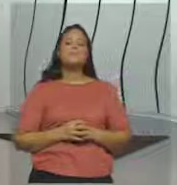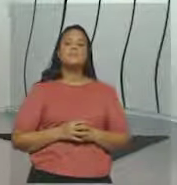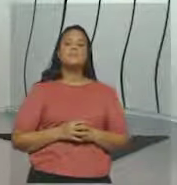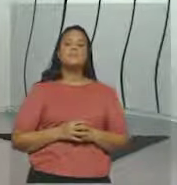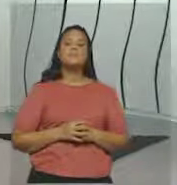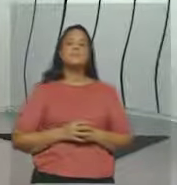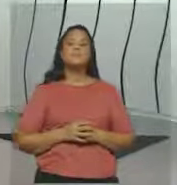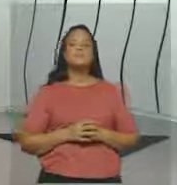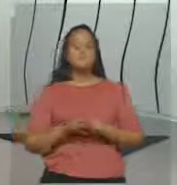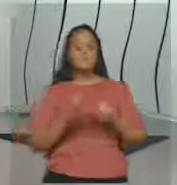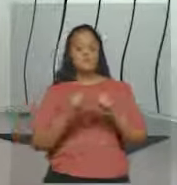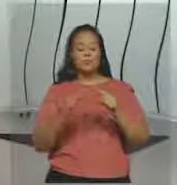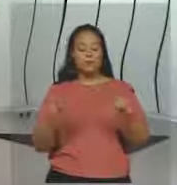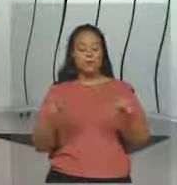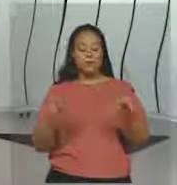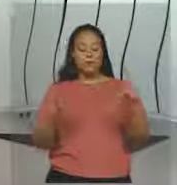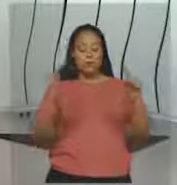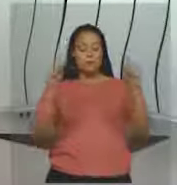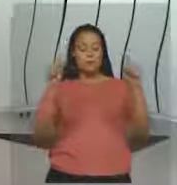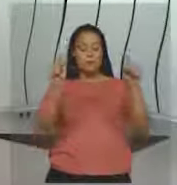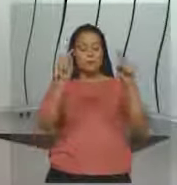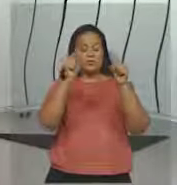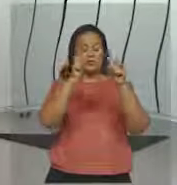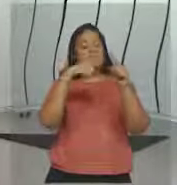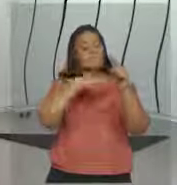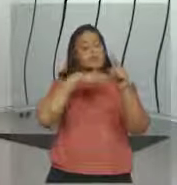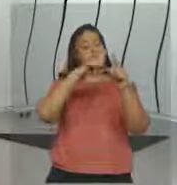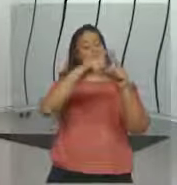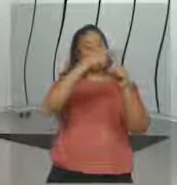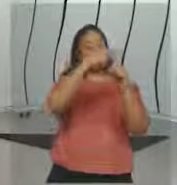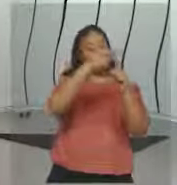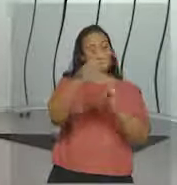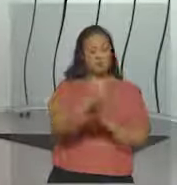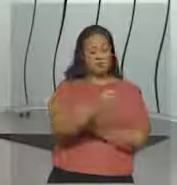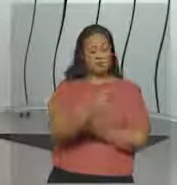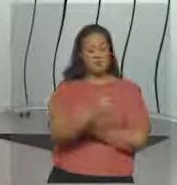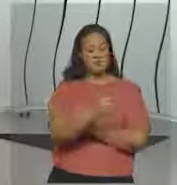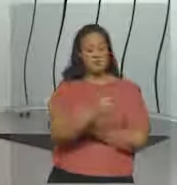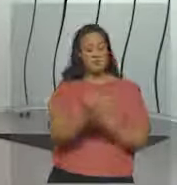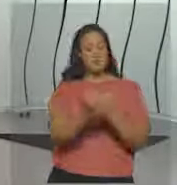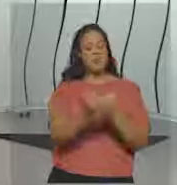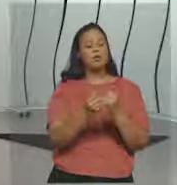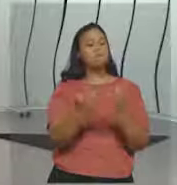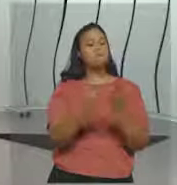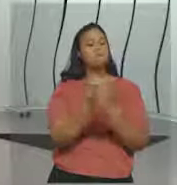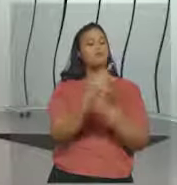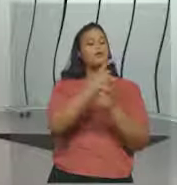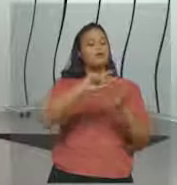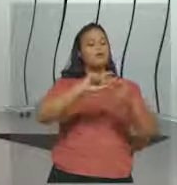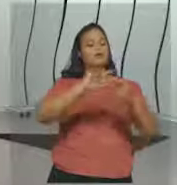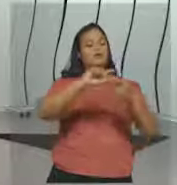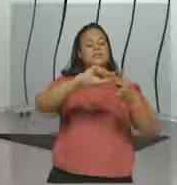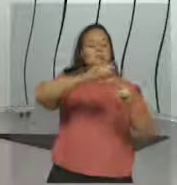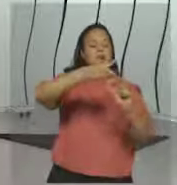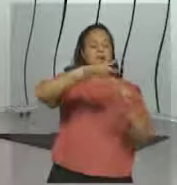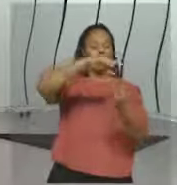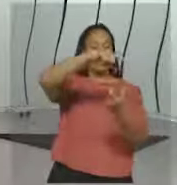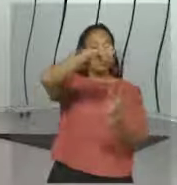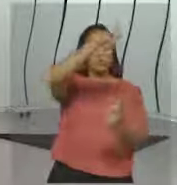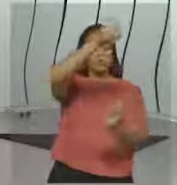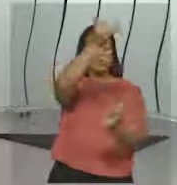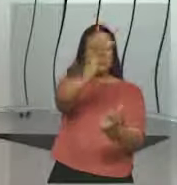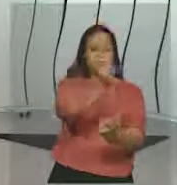E o gerador, então, ele vai ter esses polos e é a partir dele que vai ser gerada uma corrente elétrica. Nós temos